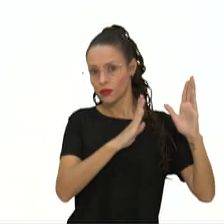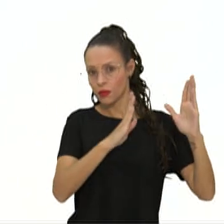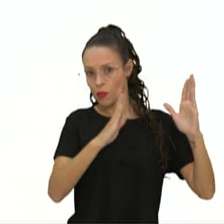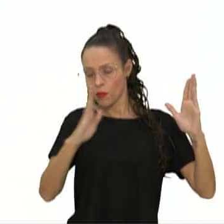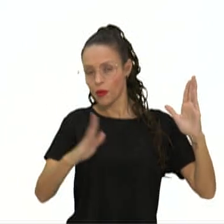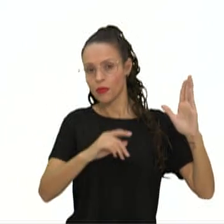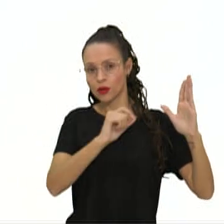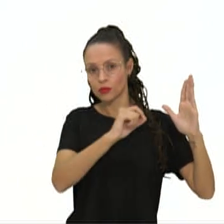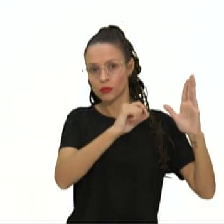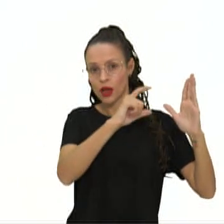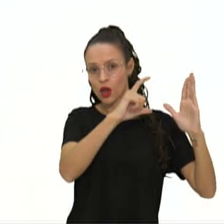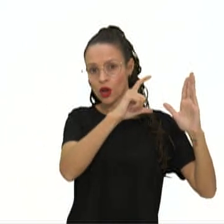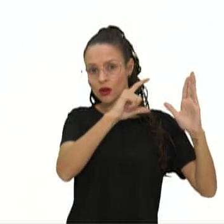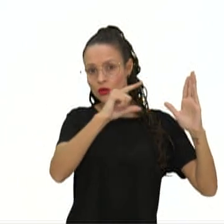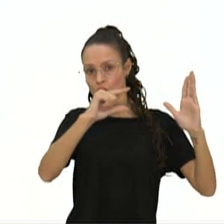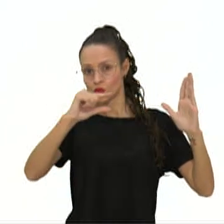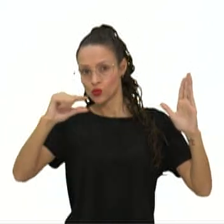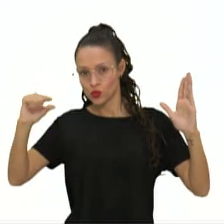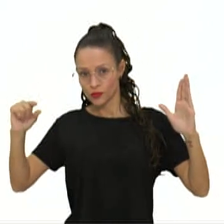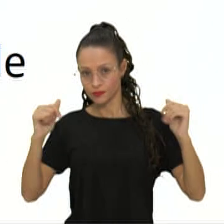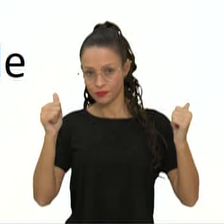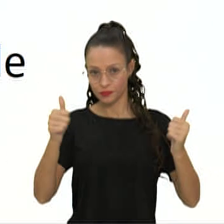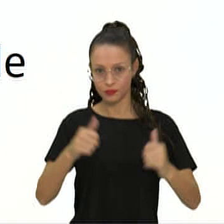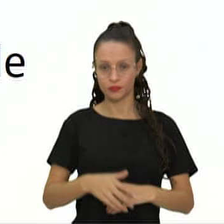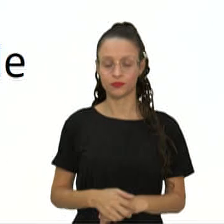maior expoente para o menor, tá bom?